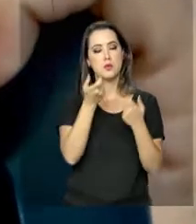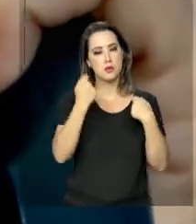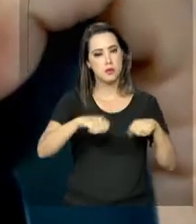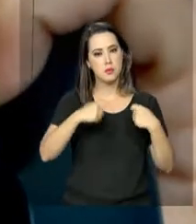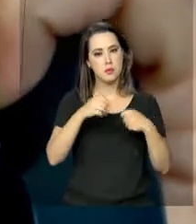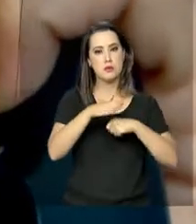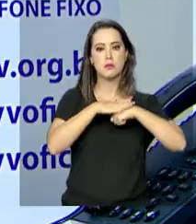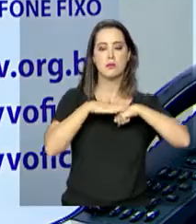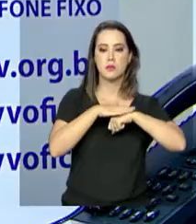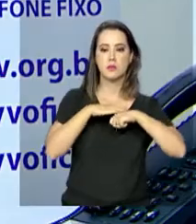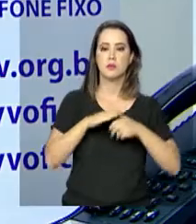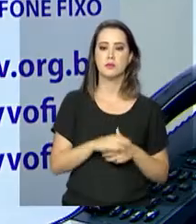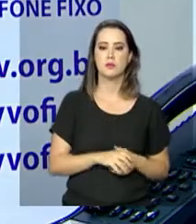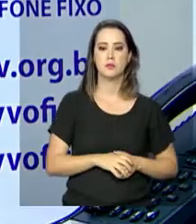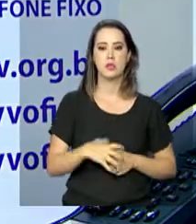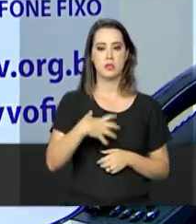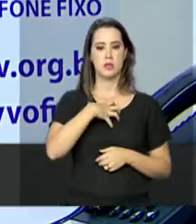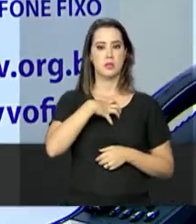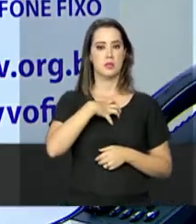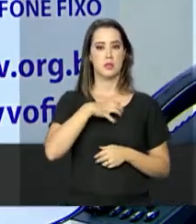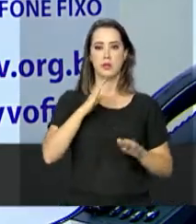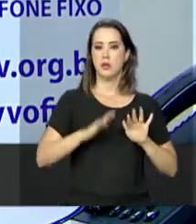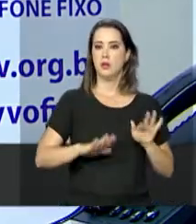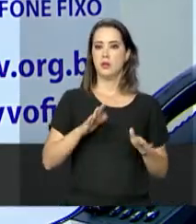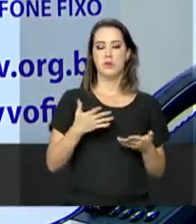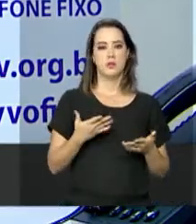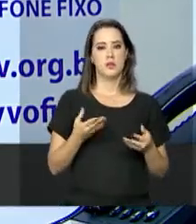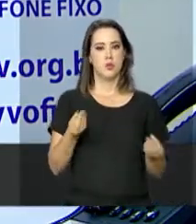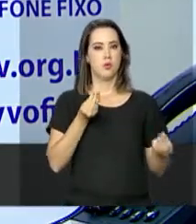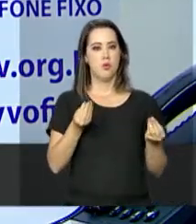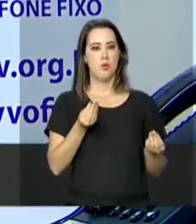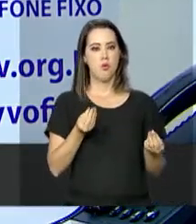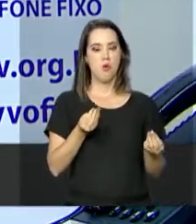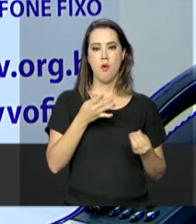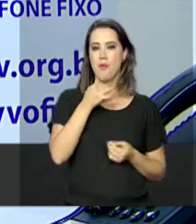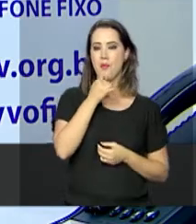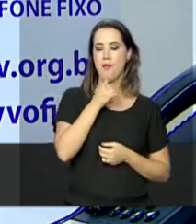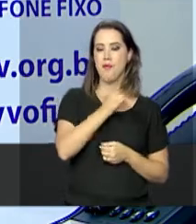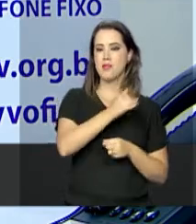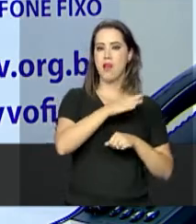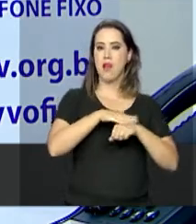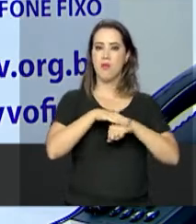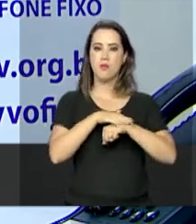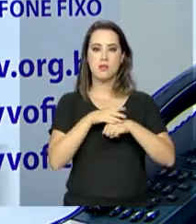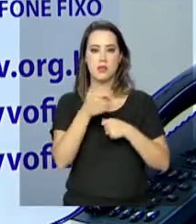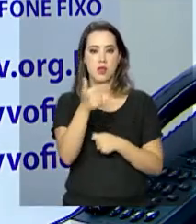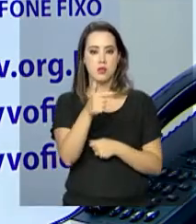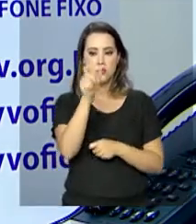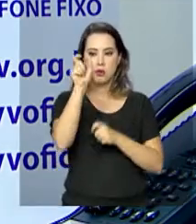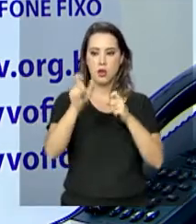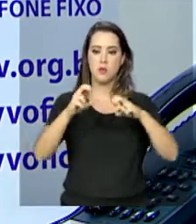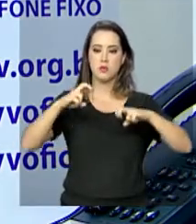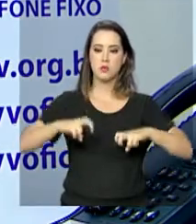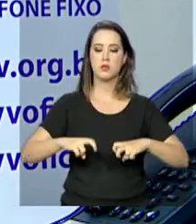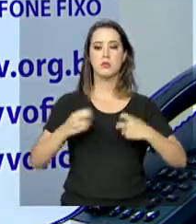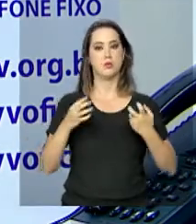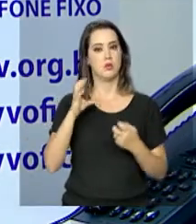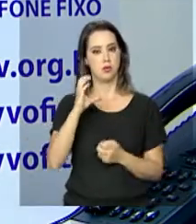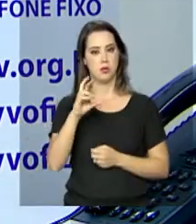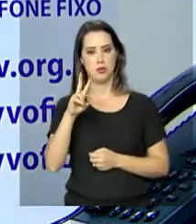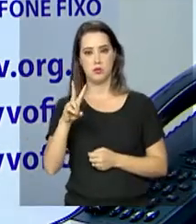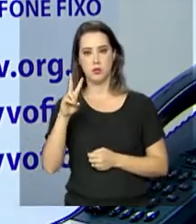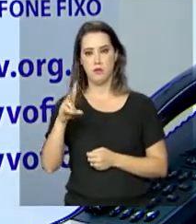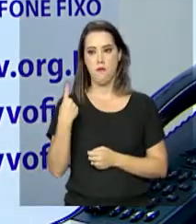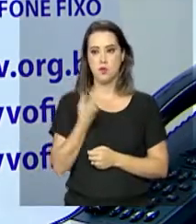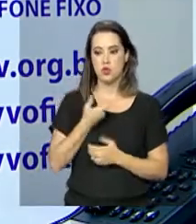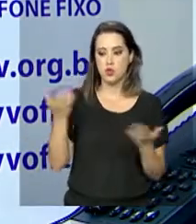conversar são sentimentos às vezes que elas não têm como compartilhar o cvv funciona como um pronto-socorro emocional a gente